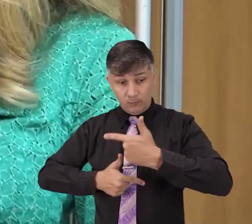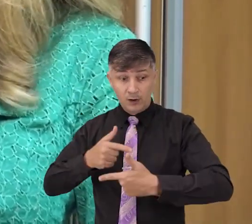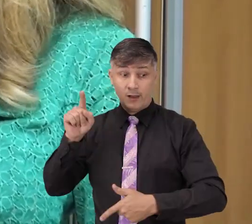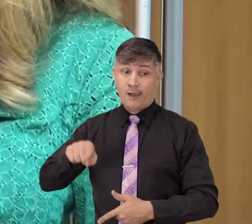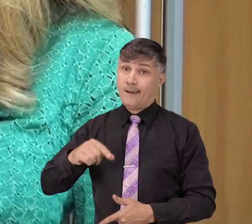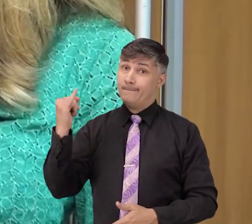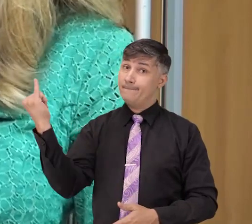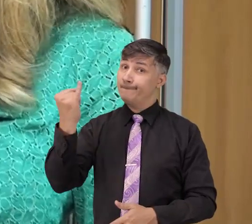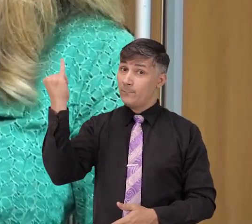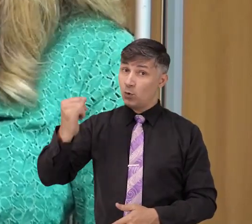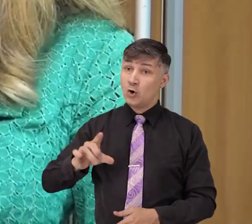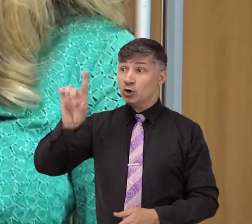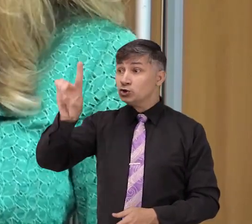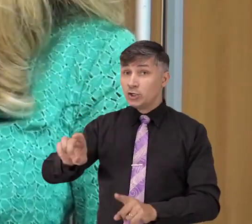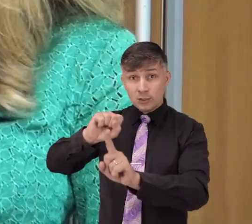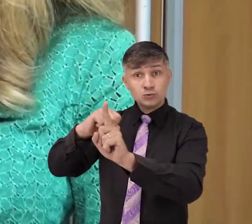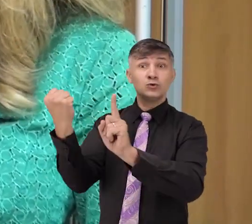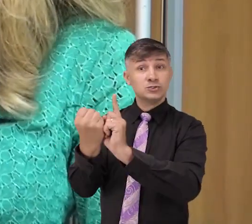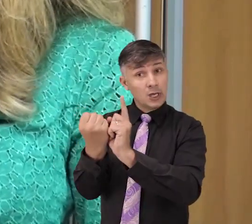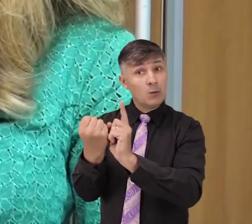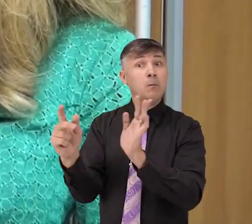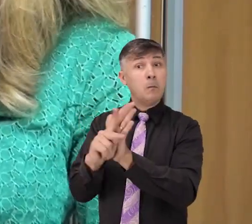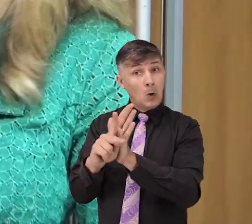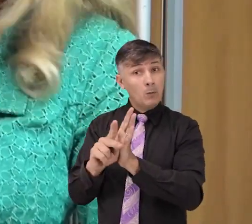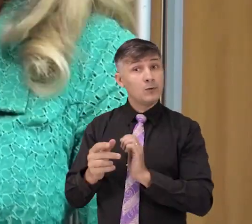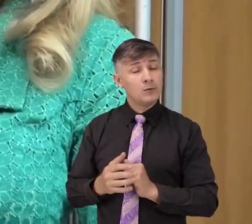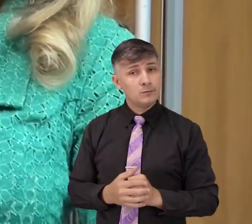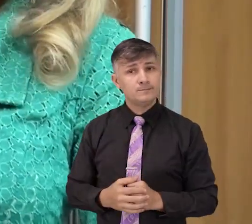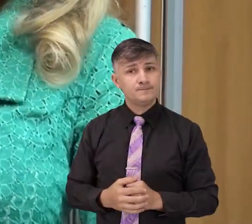é fundamentalmente, né? Um direito social,